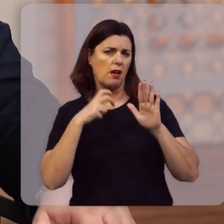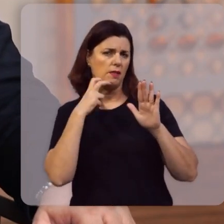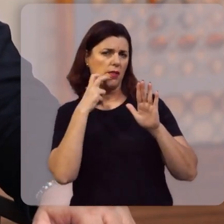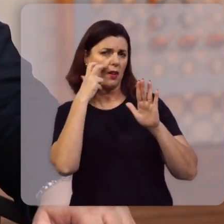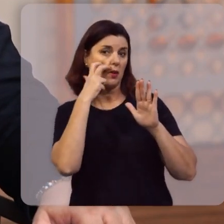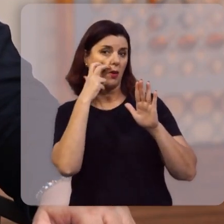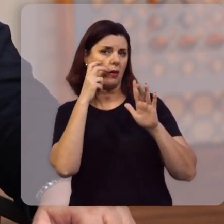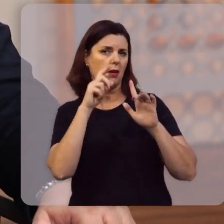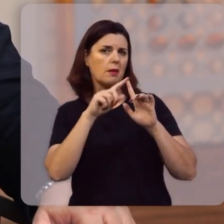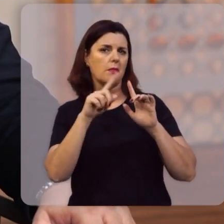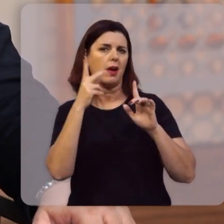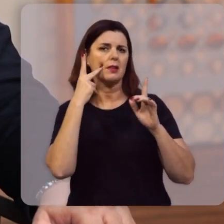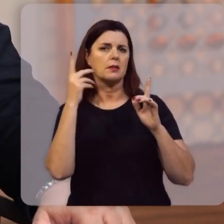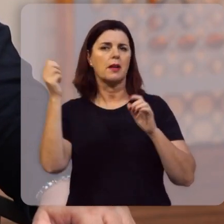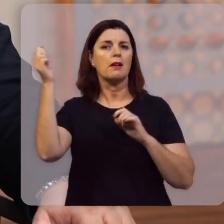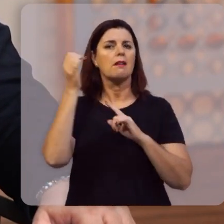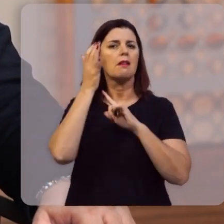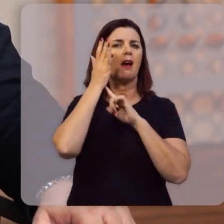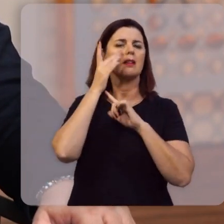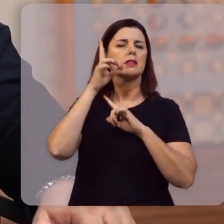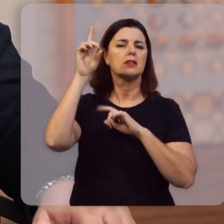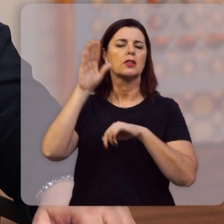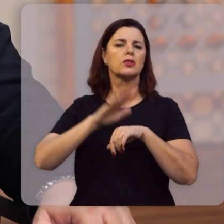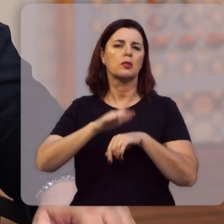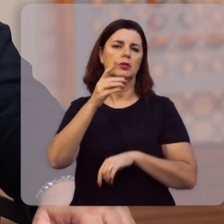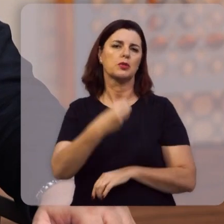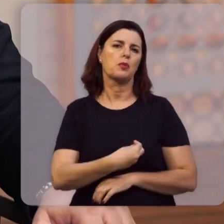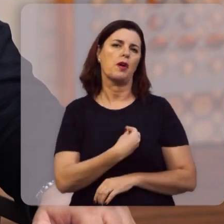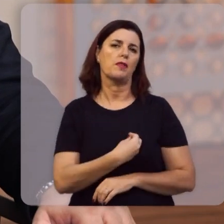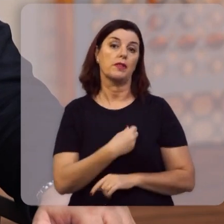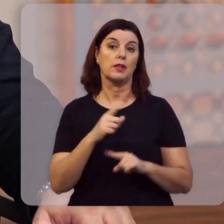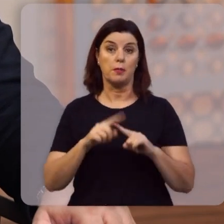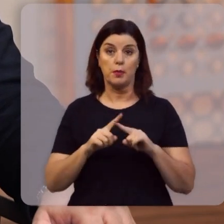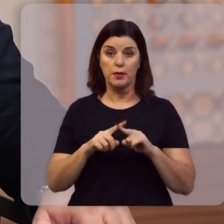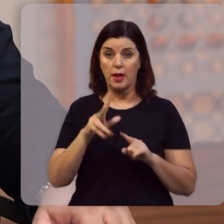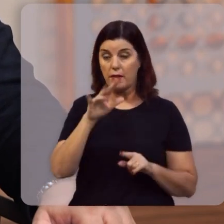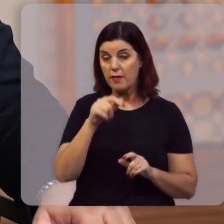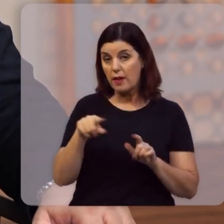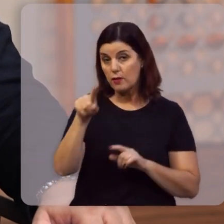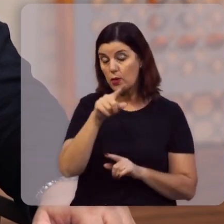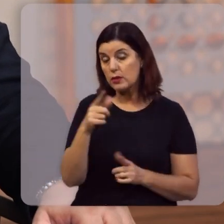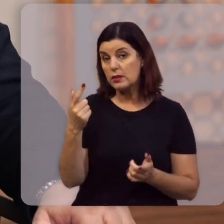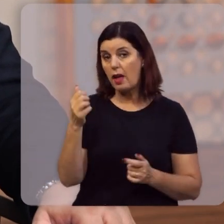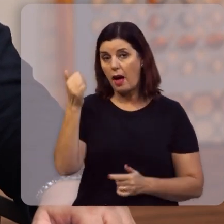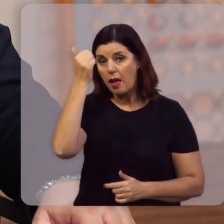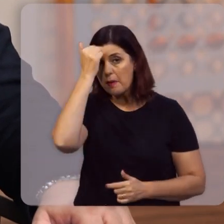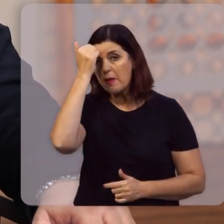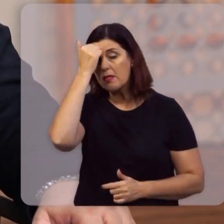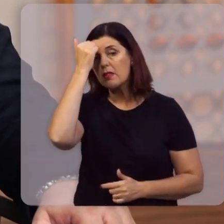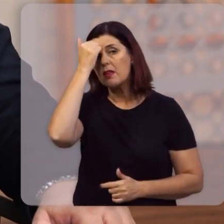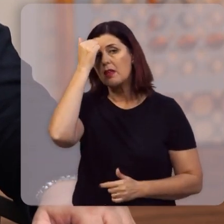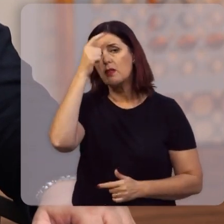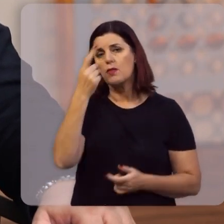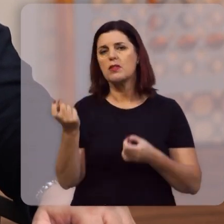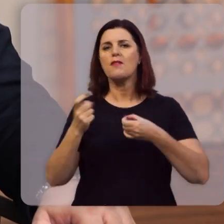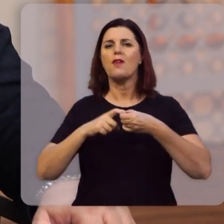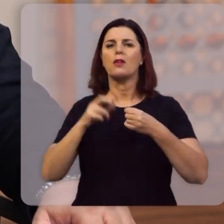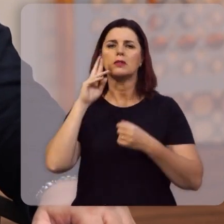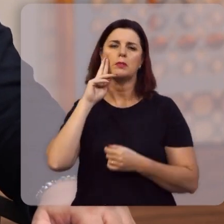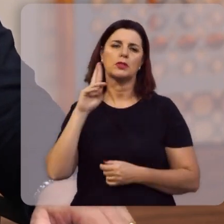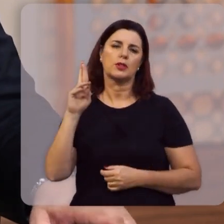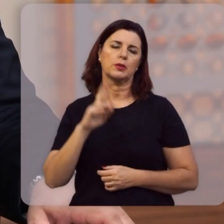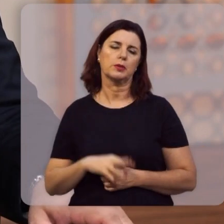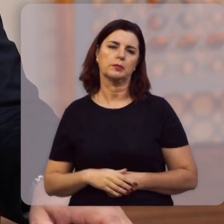envergonhado, mas isso vai ser uma graça de Deus para a sua vida. Porque isso vai te levar ao arrependimento e vai trazer você de volta para o